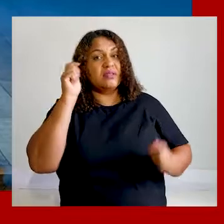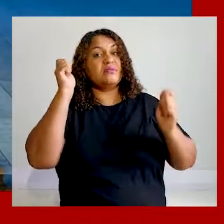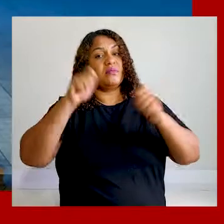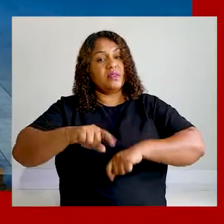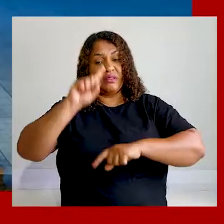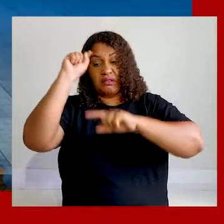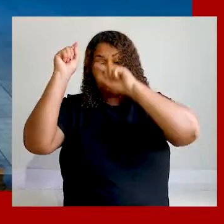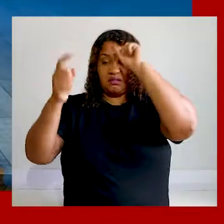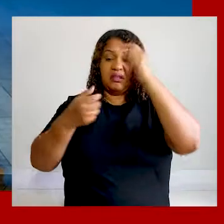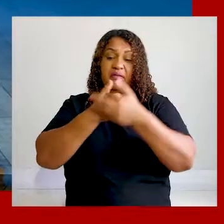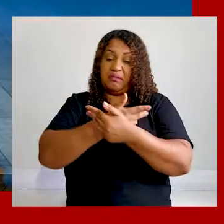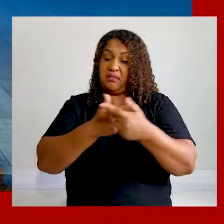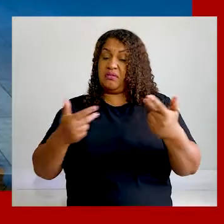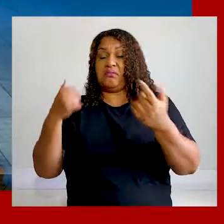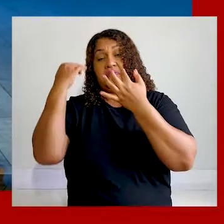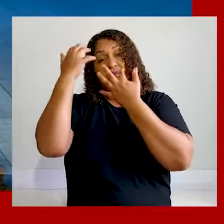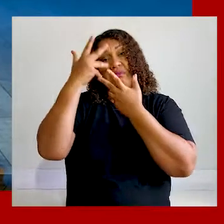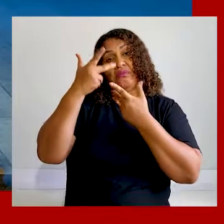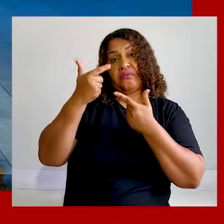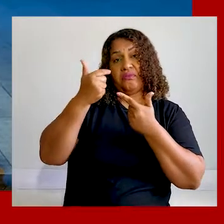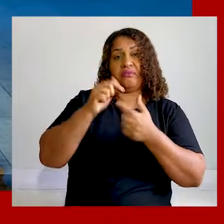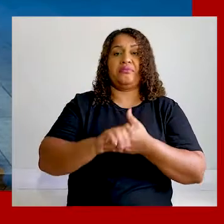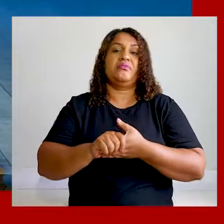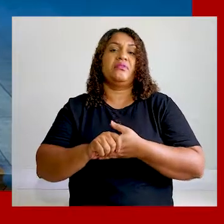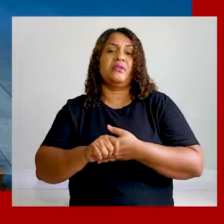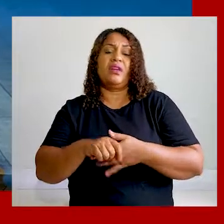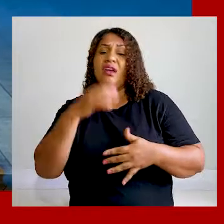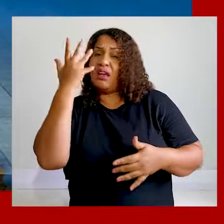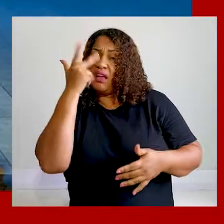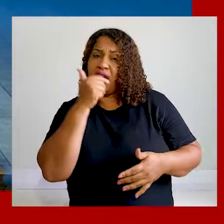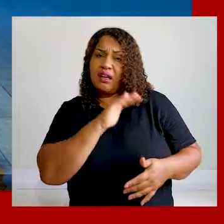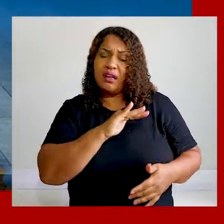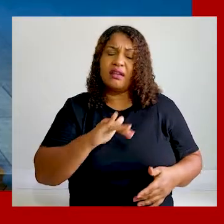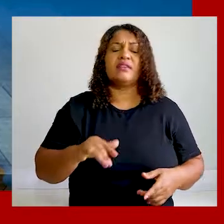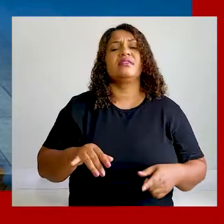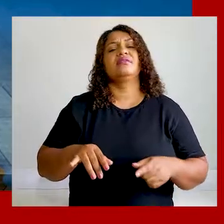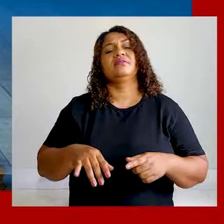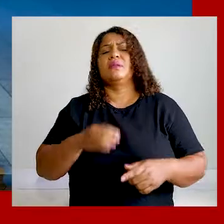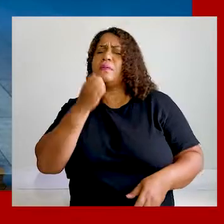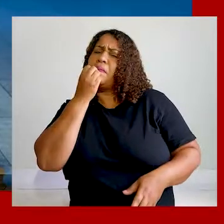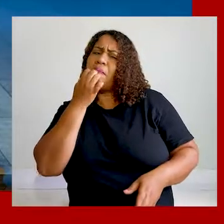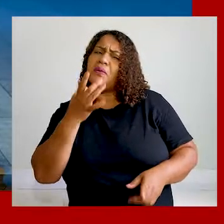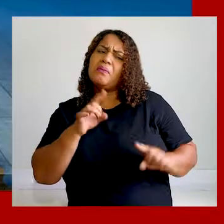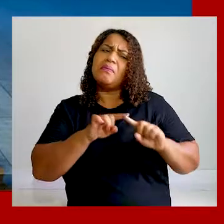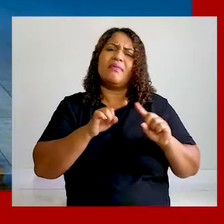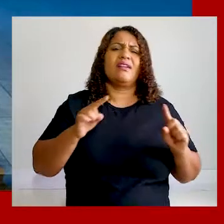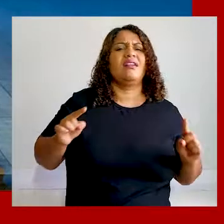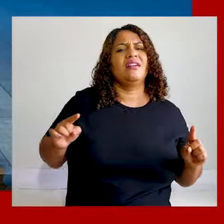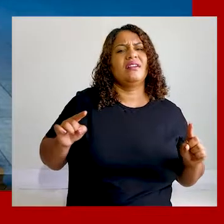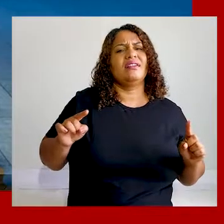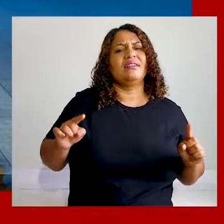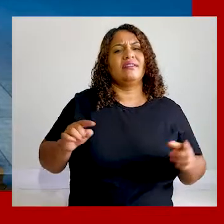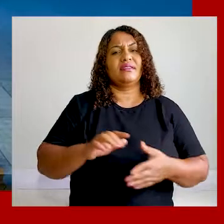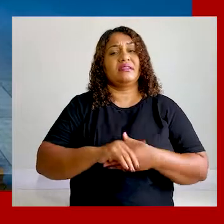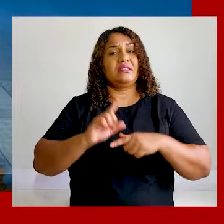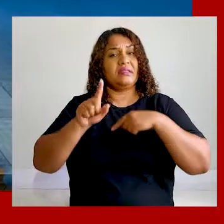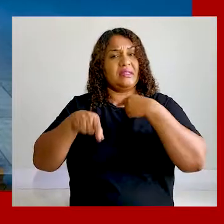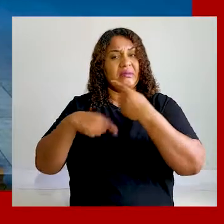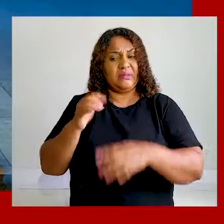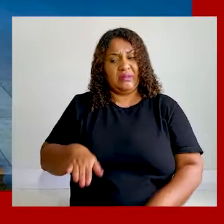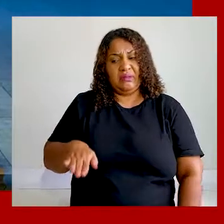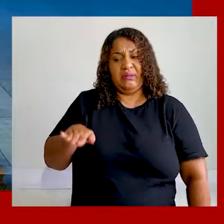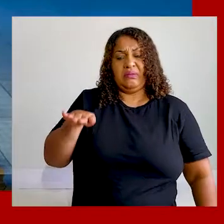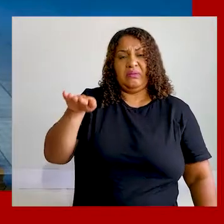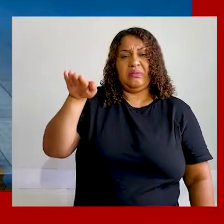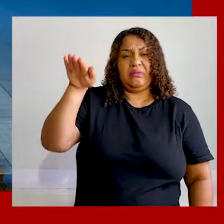capaz de criar muitas coisas belas. Que as crianças são geralmente boas, mas, ganhando